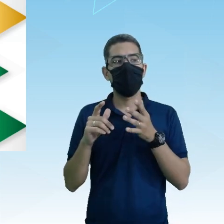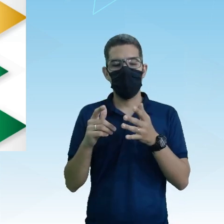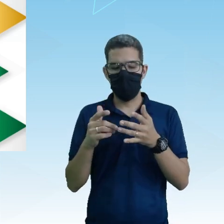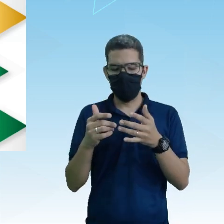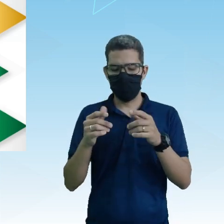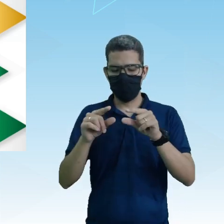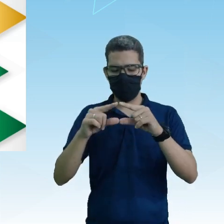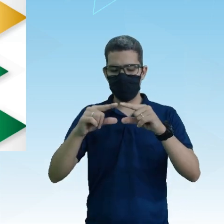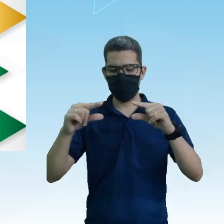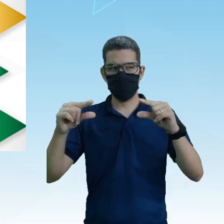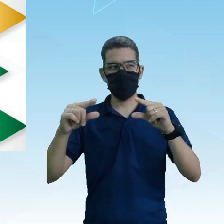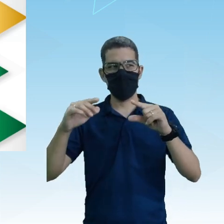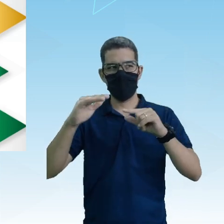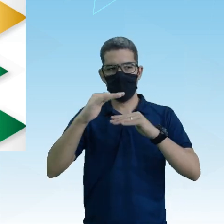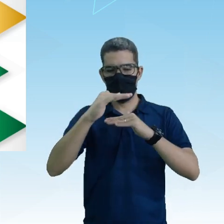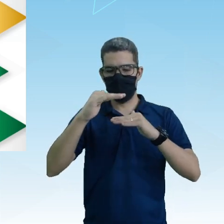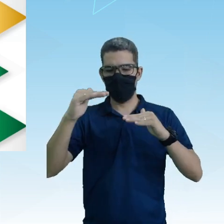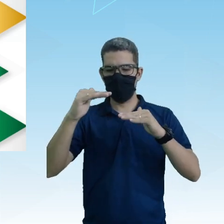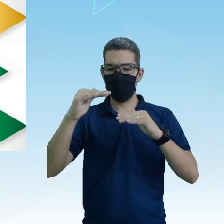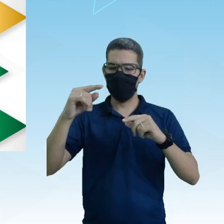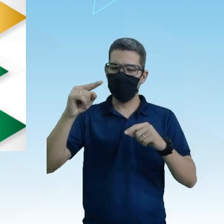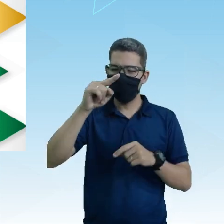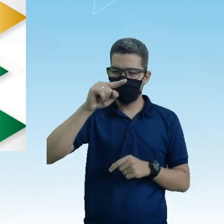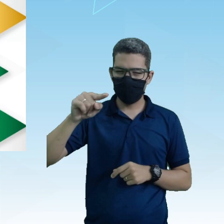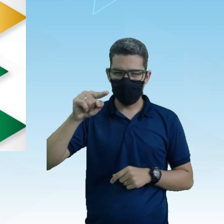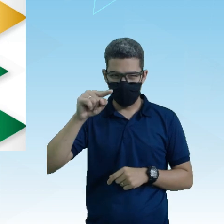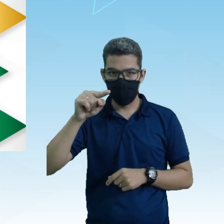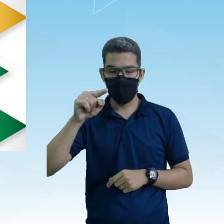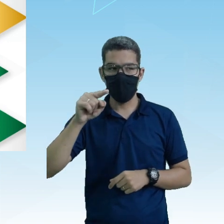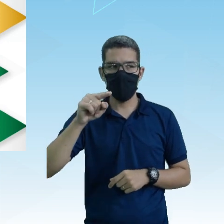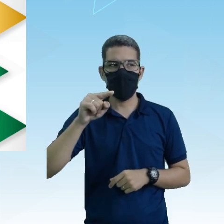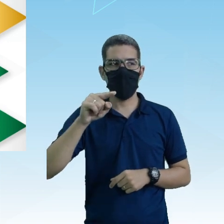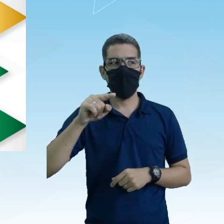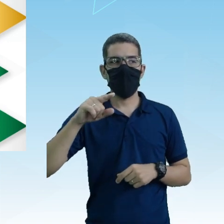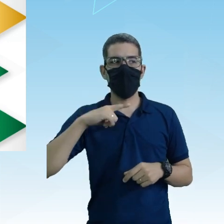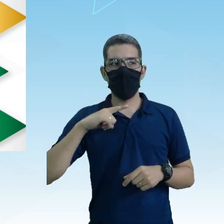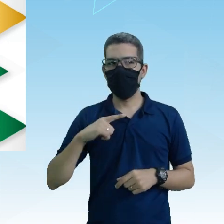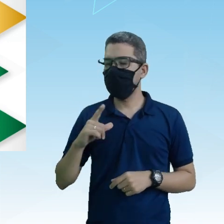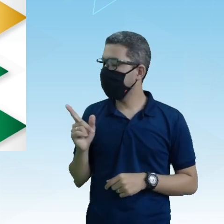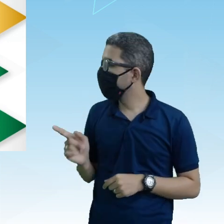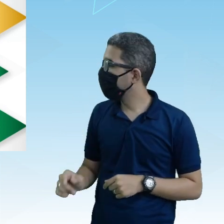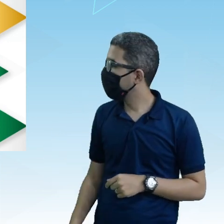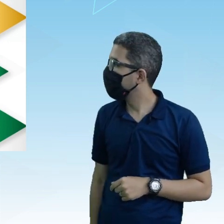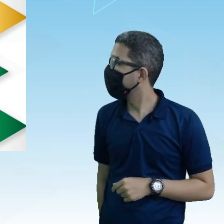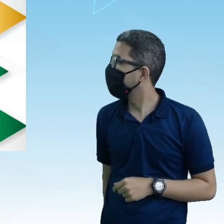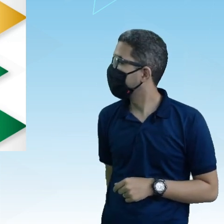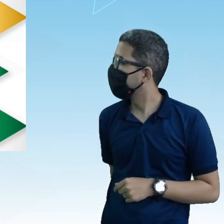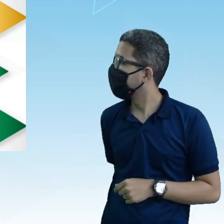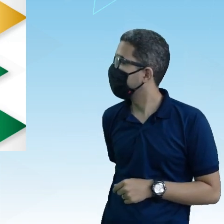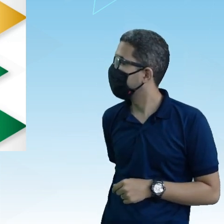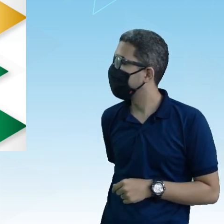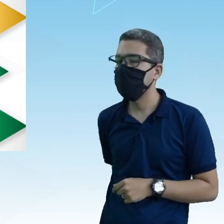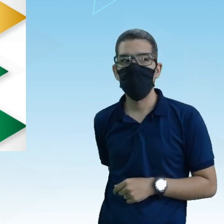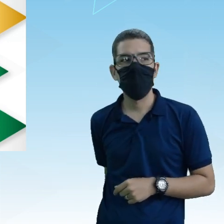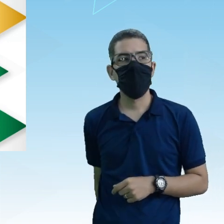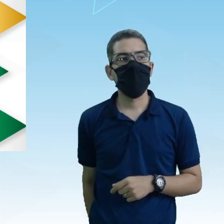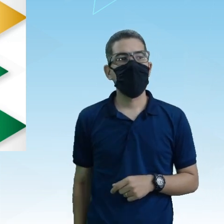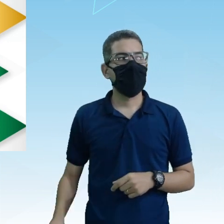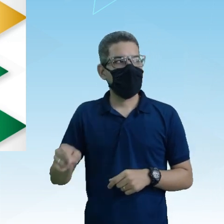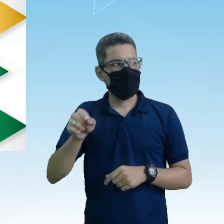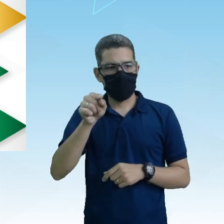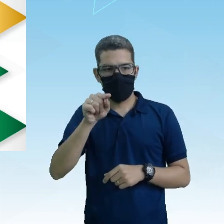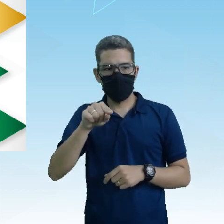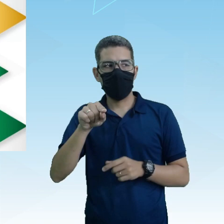vou pegar essa parte do instrumento mais pontiaguda aí, ó, com menor ângulo,